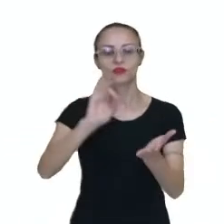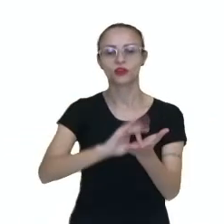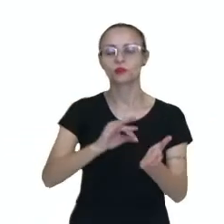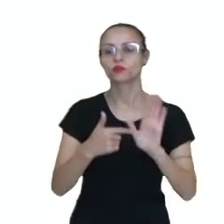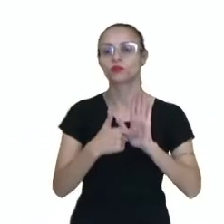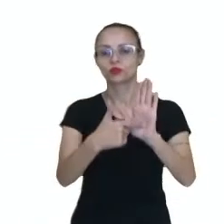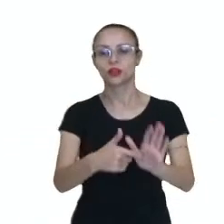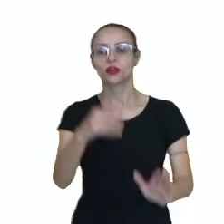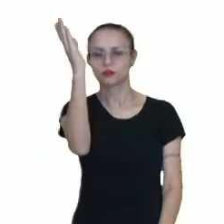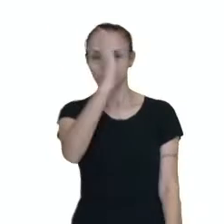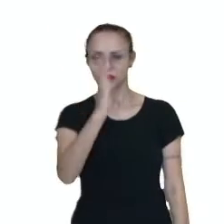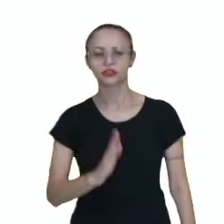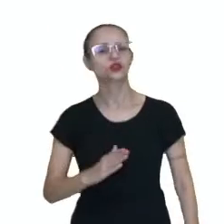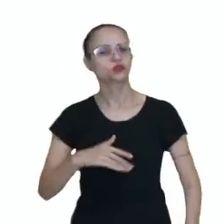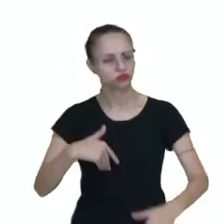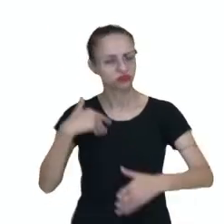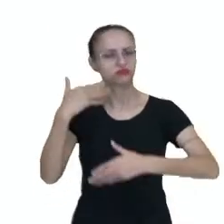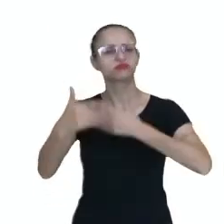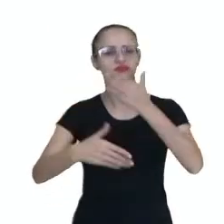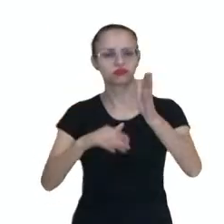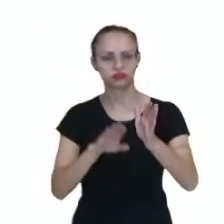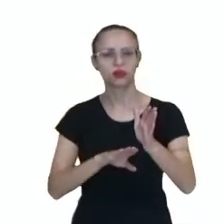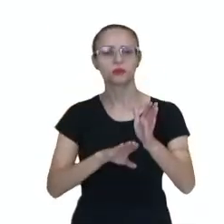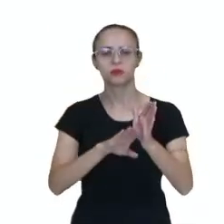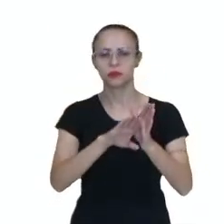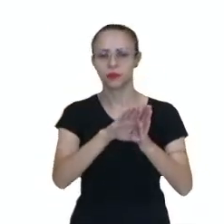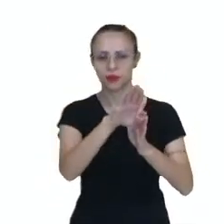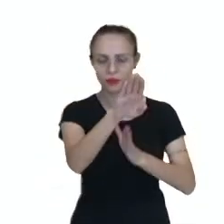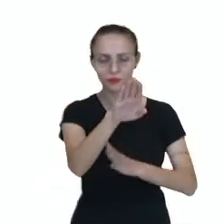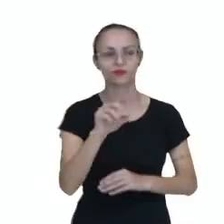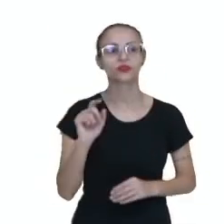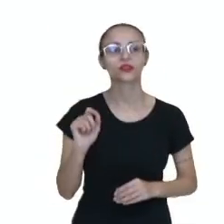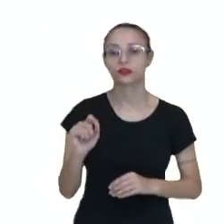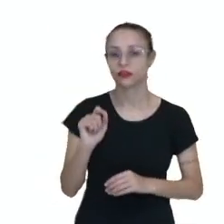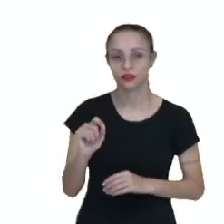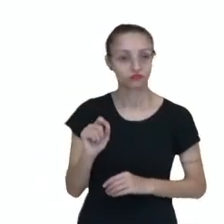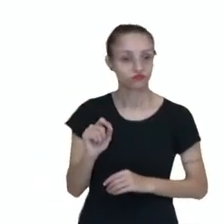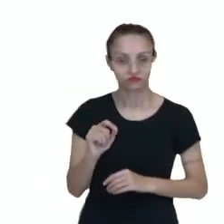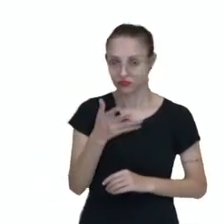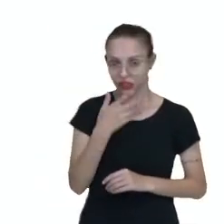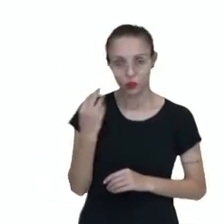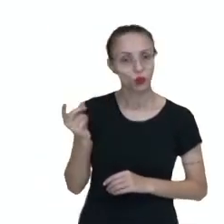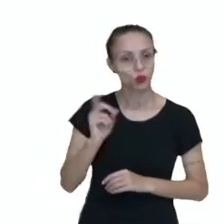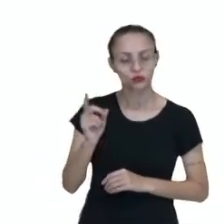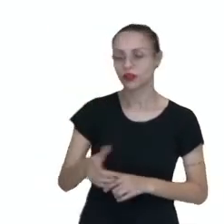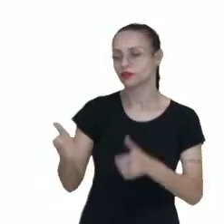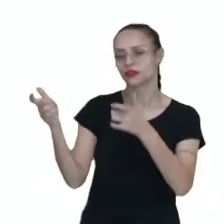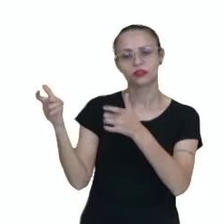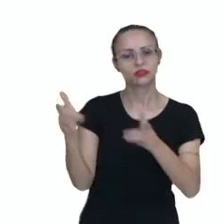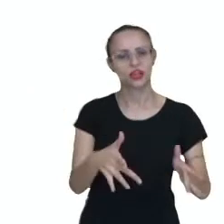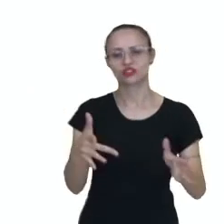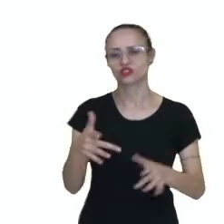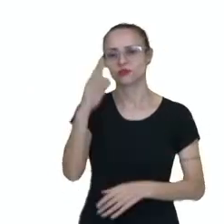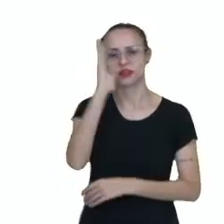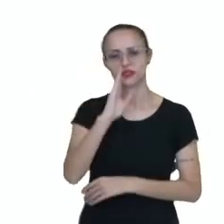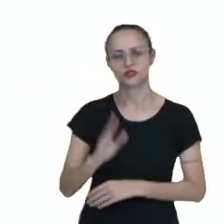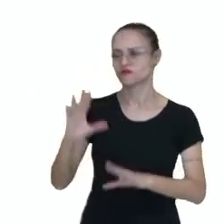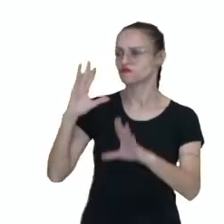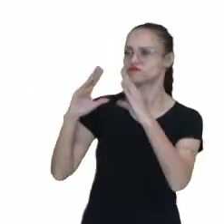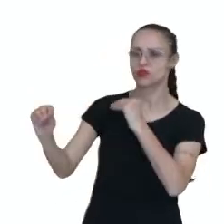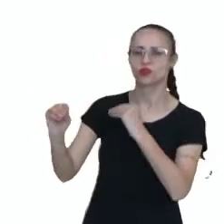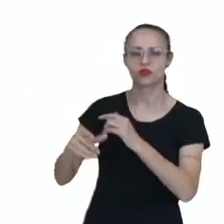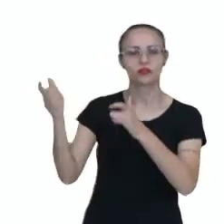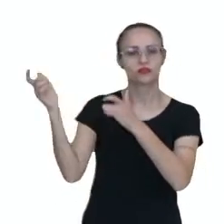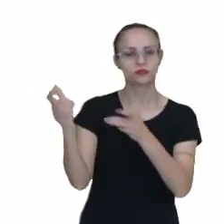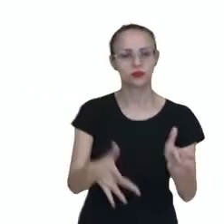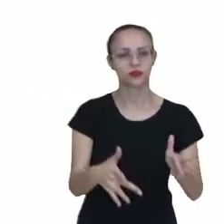demonstrar que o país estava se desenvolvendo e progredindo. Aqueles que não estavam satisfeitos deveriam deixar o país e assim eles